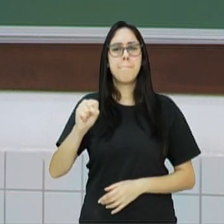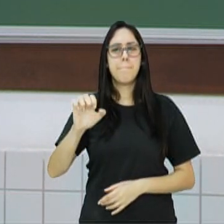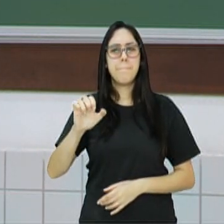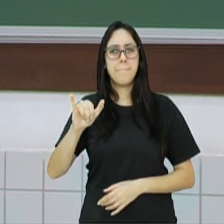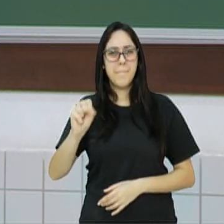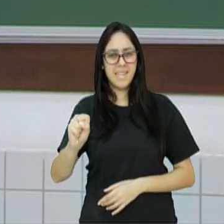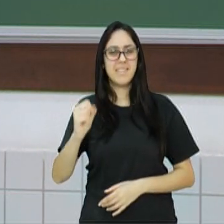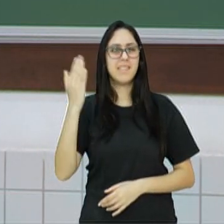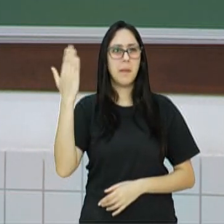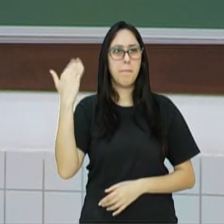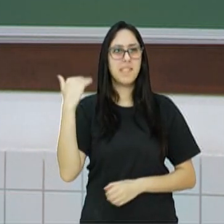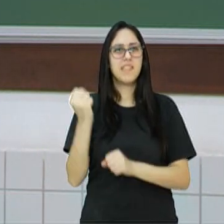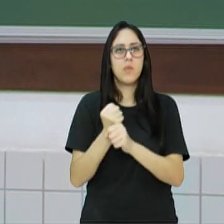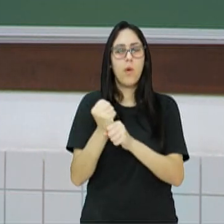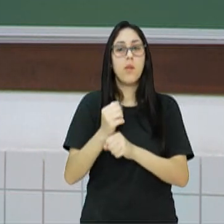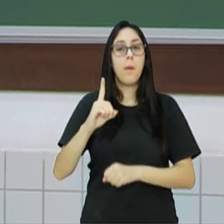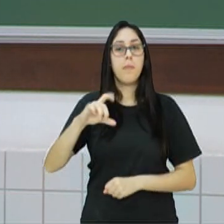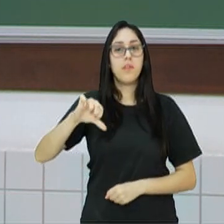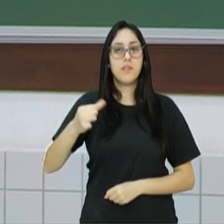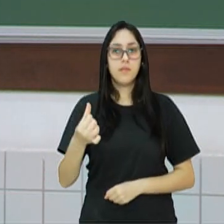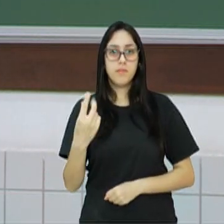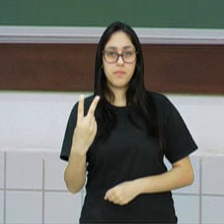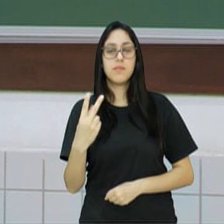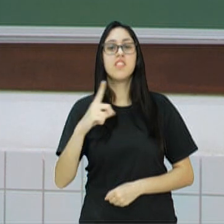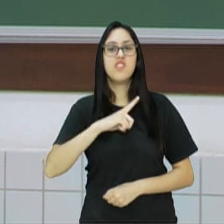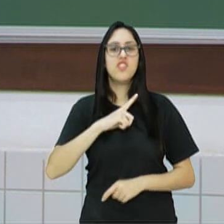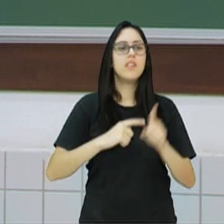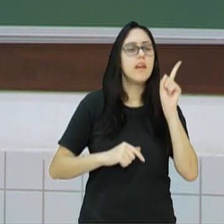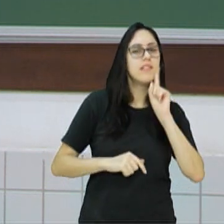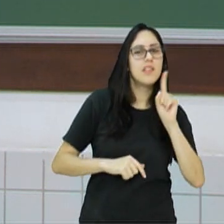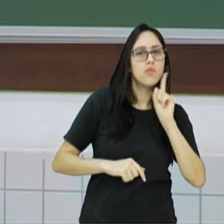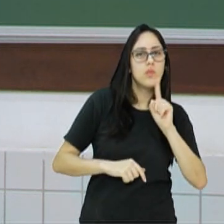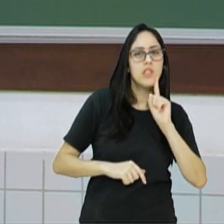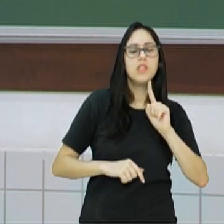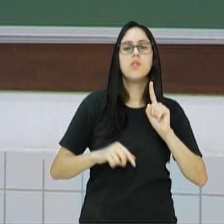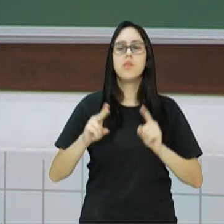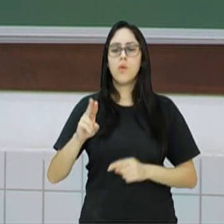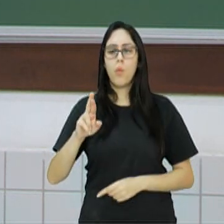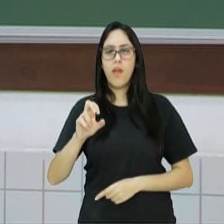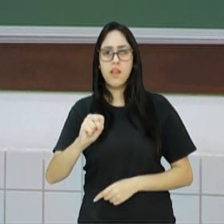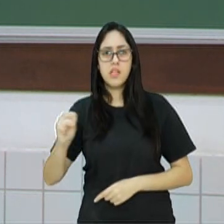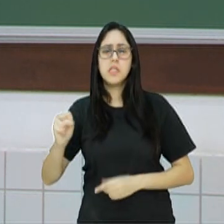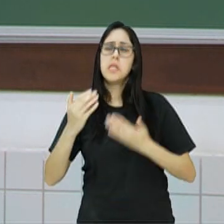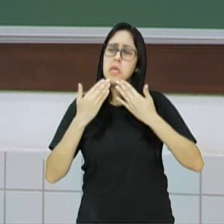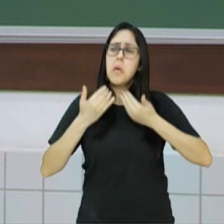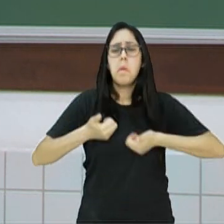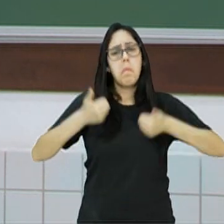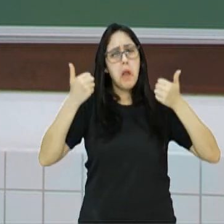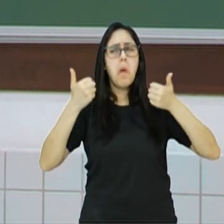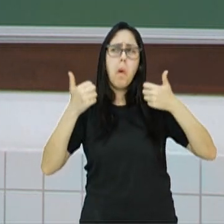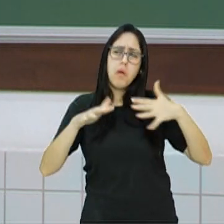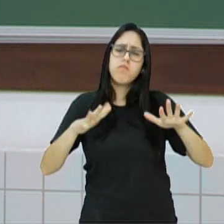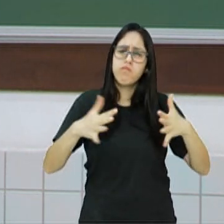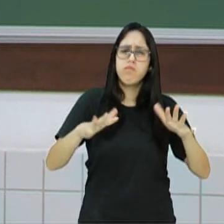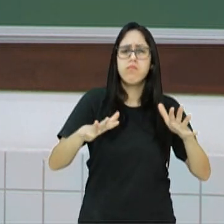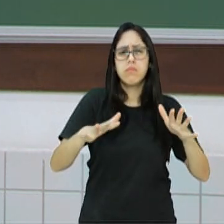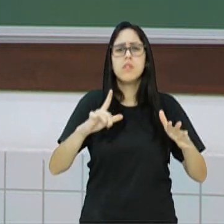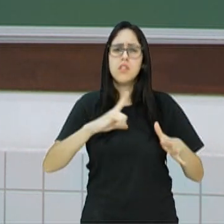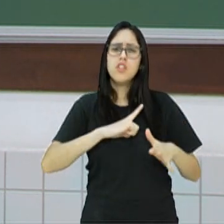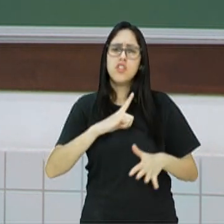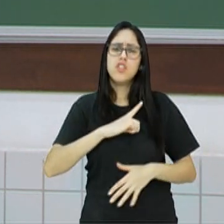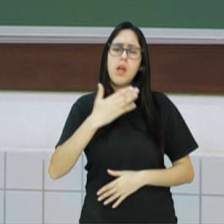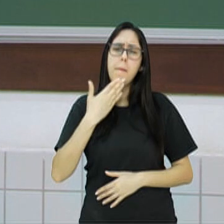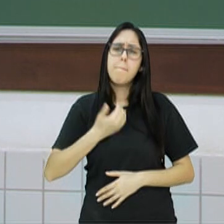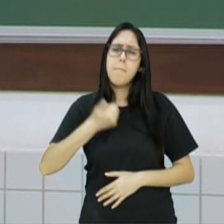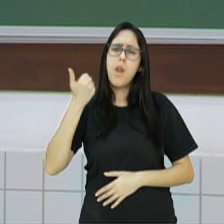a relação entre Estados Unidos e a União Soviética, ela melhora, né? Ela tem uma relação um pouco melhor, e a